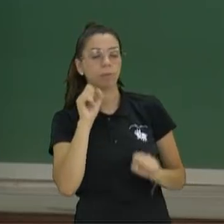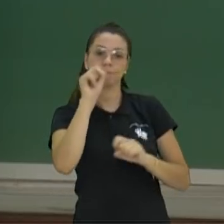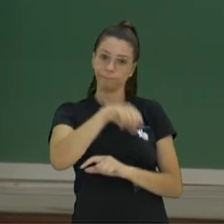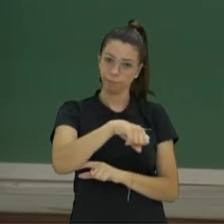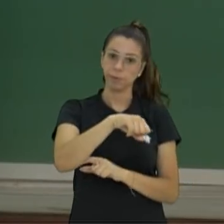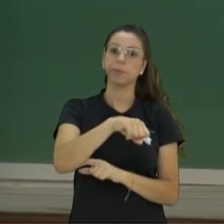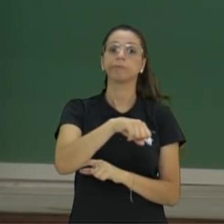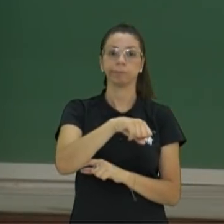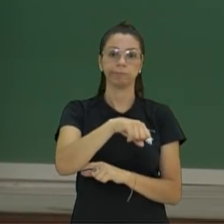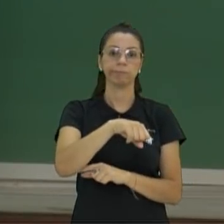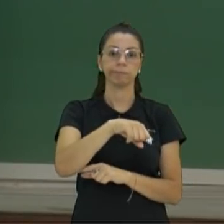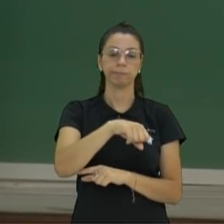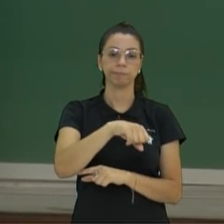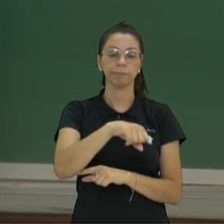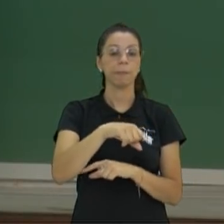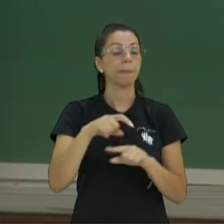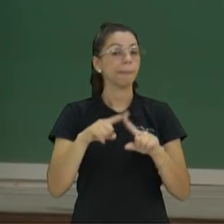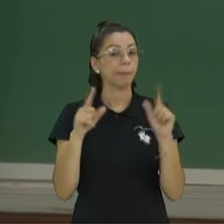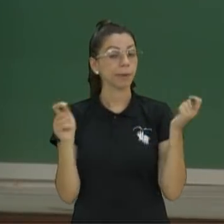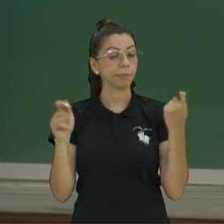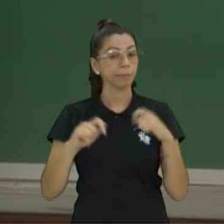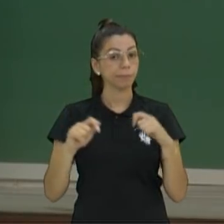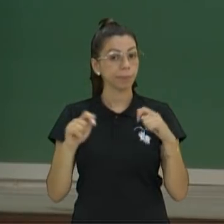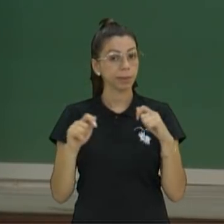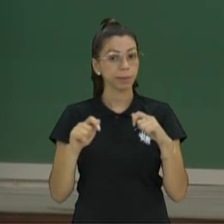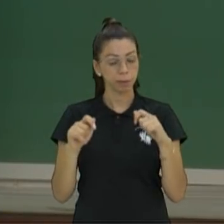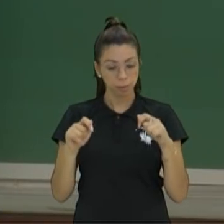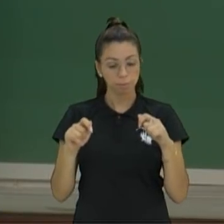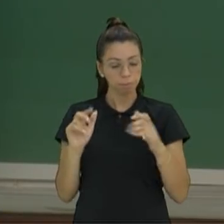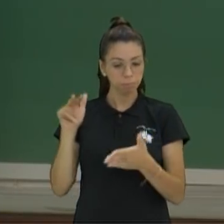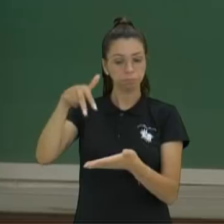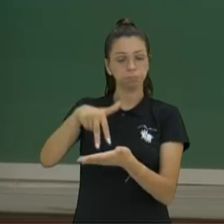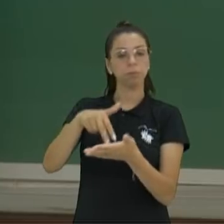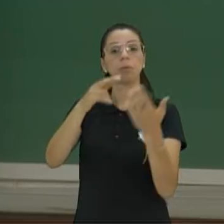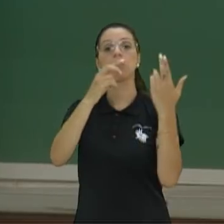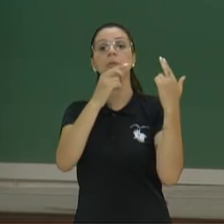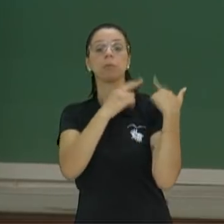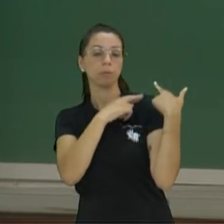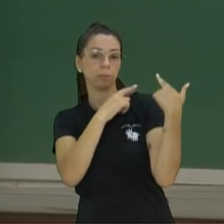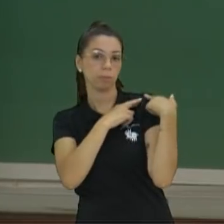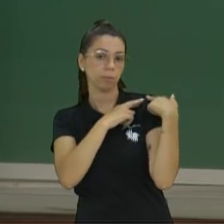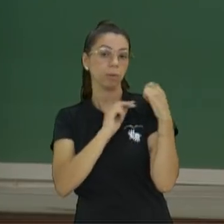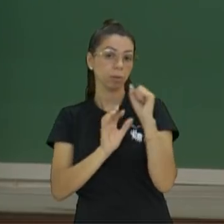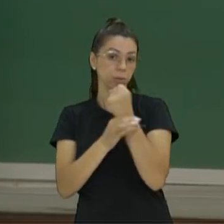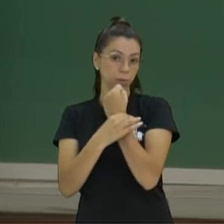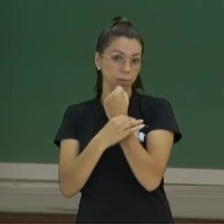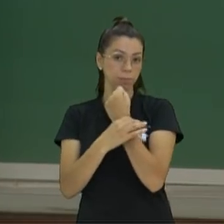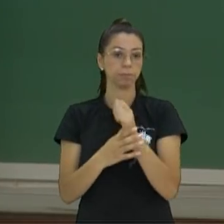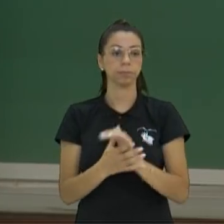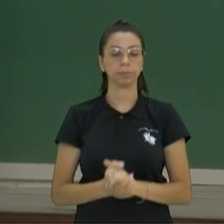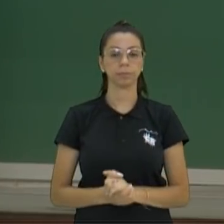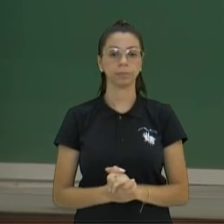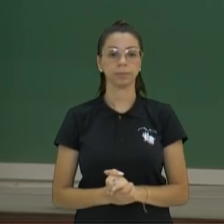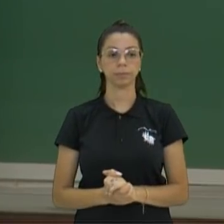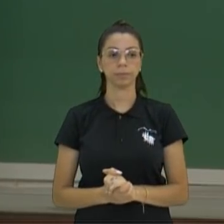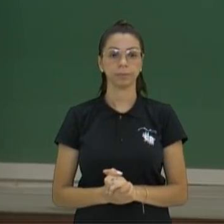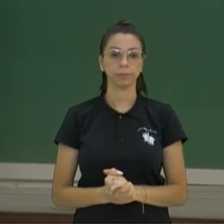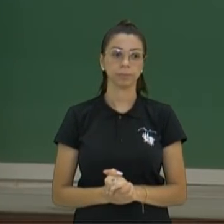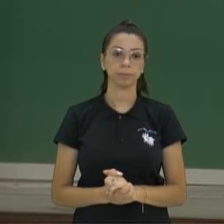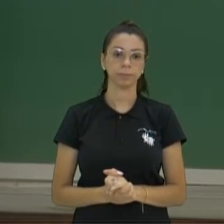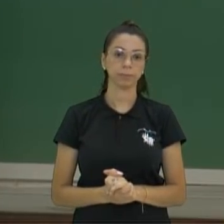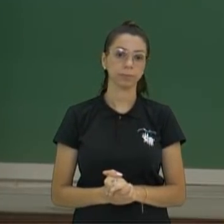Sim, existe, né? Mas ele deve ser encarado com responsabilidade e segurança.